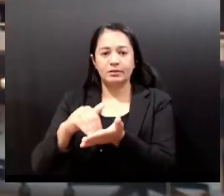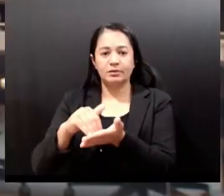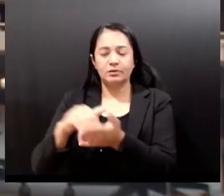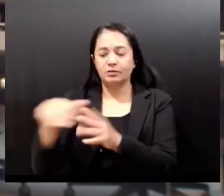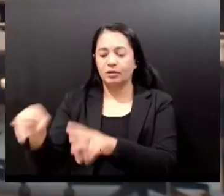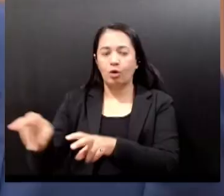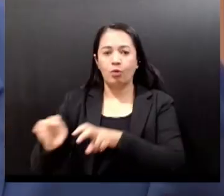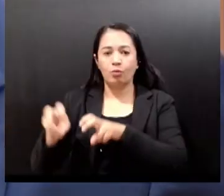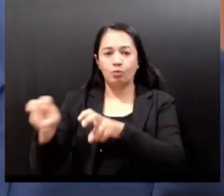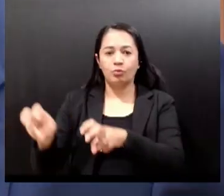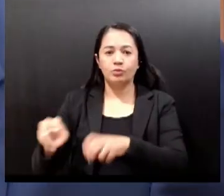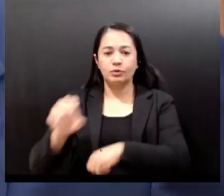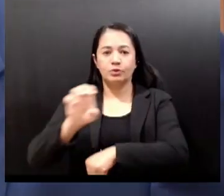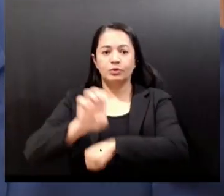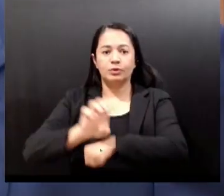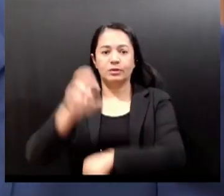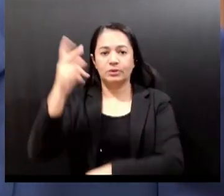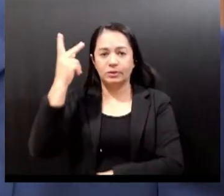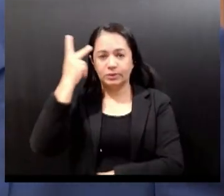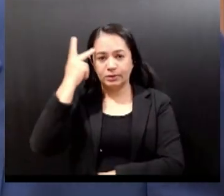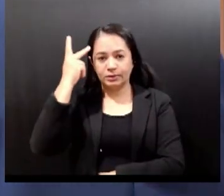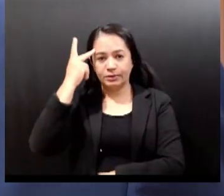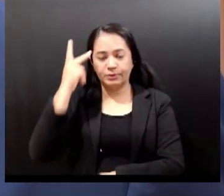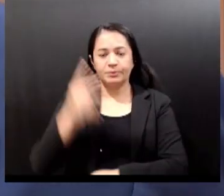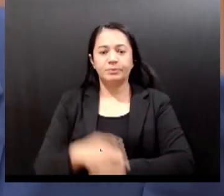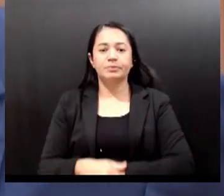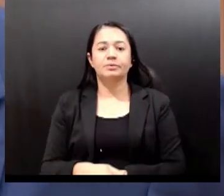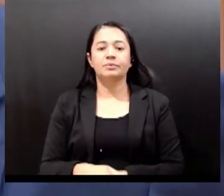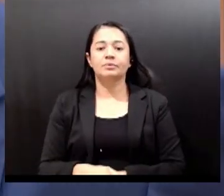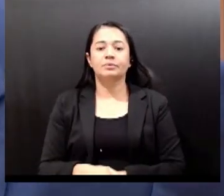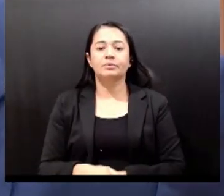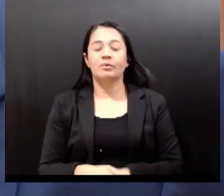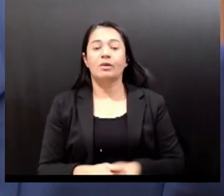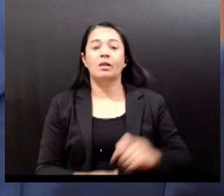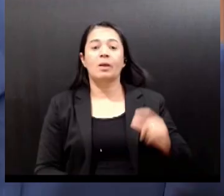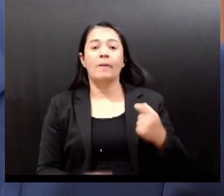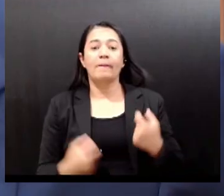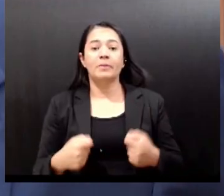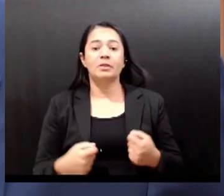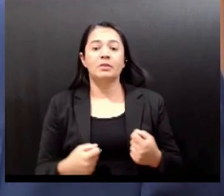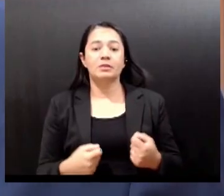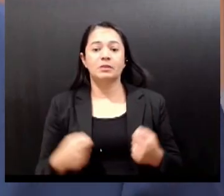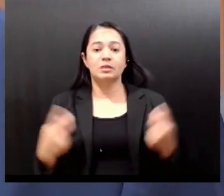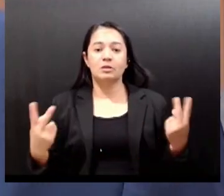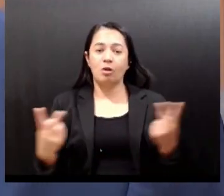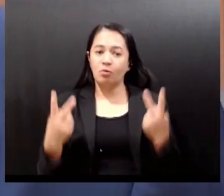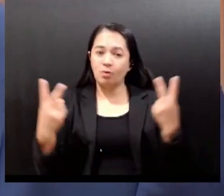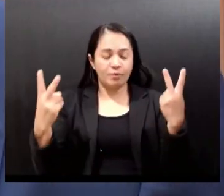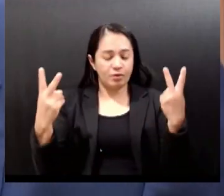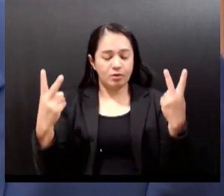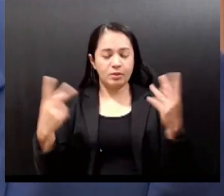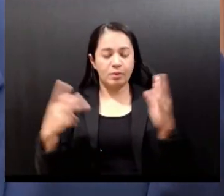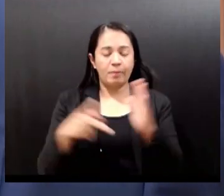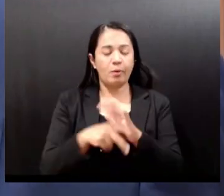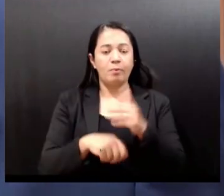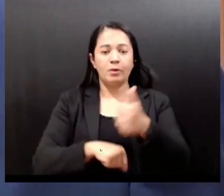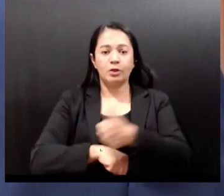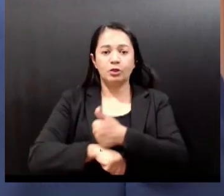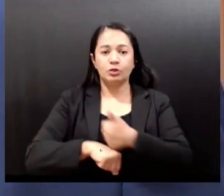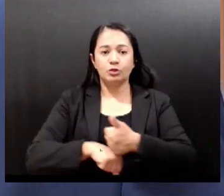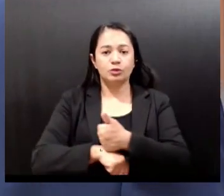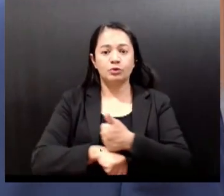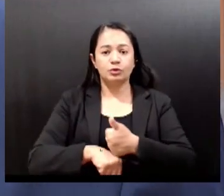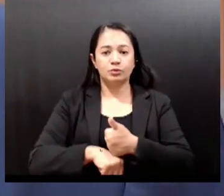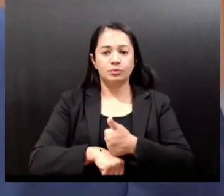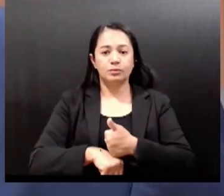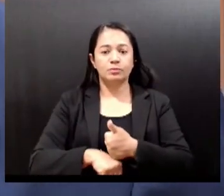Estado de São Paulo. Há uma demanda de valorização dessas carreiras, né, ligadas à Secretaria de Agricultura. Então